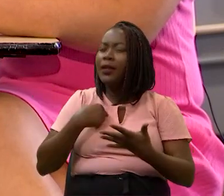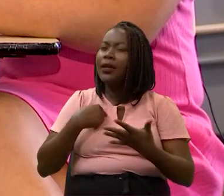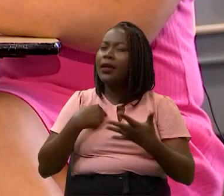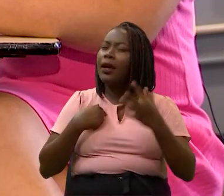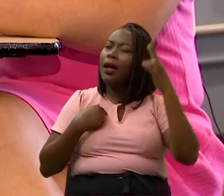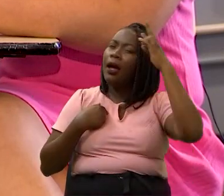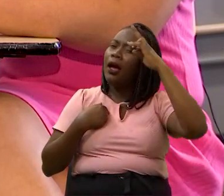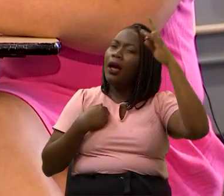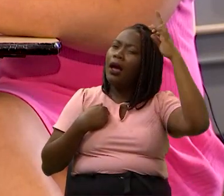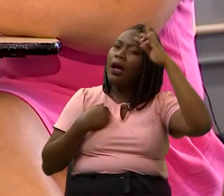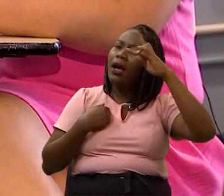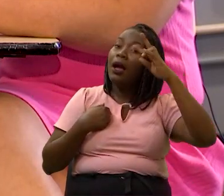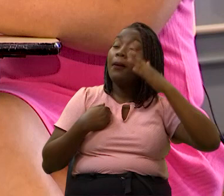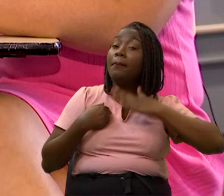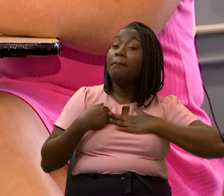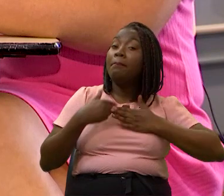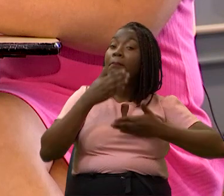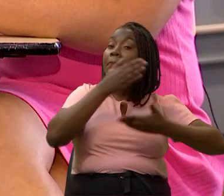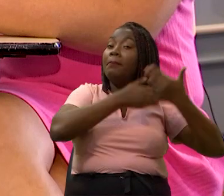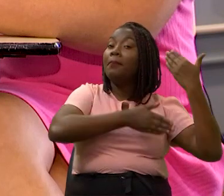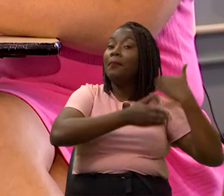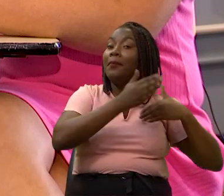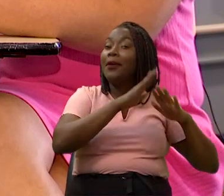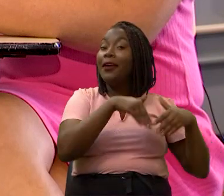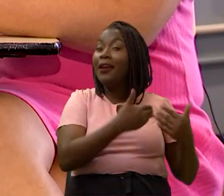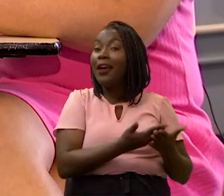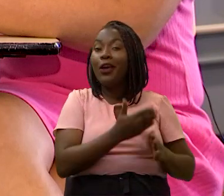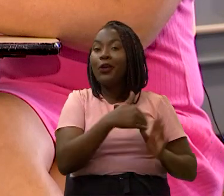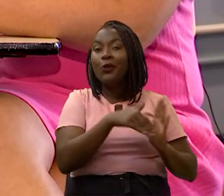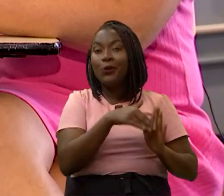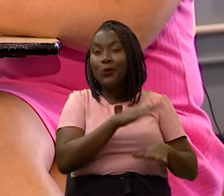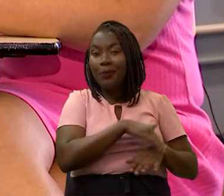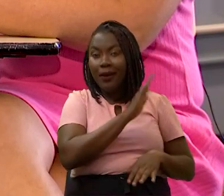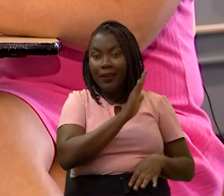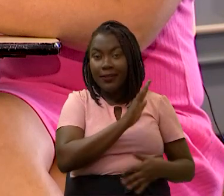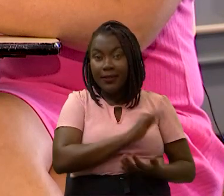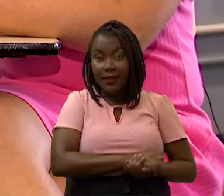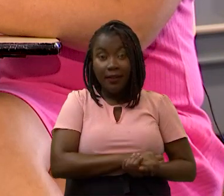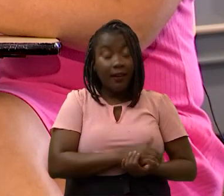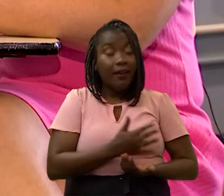falava, eu ia lembrando assim da minha época de colégio e tudo mais.